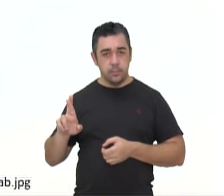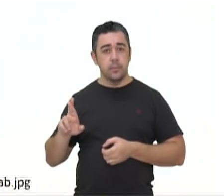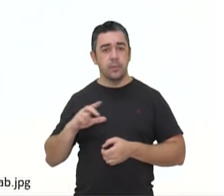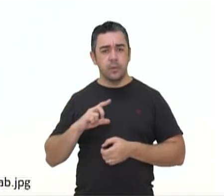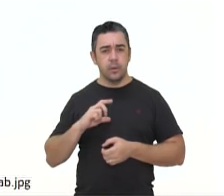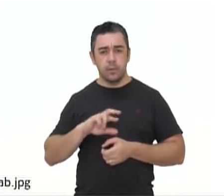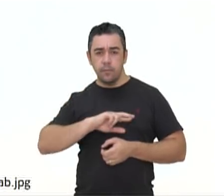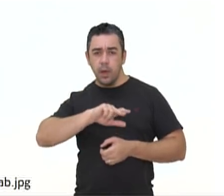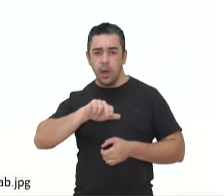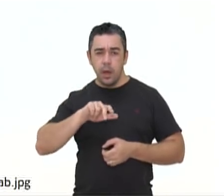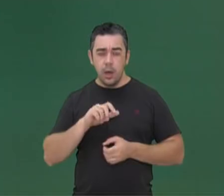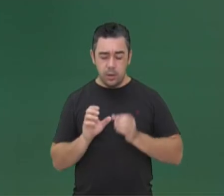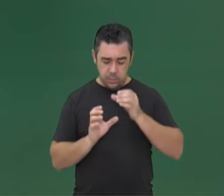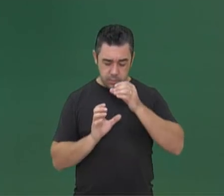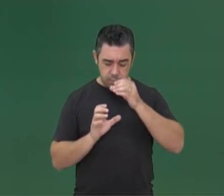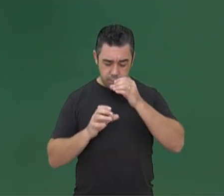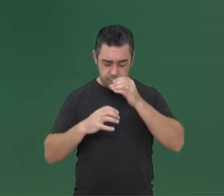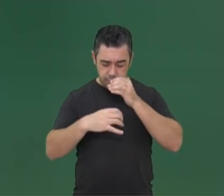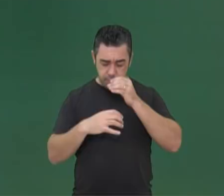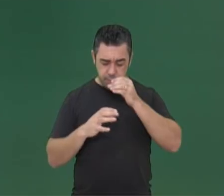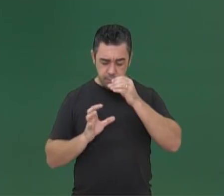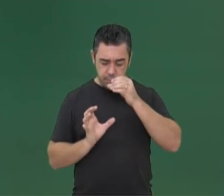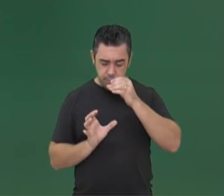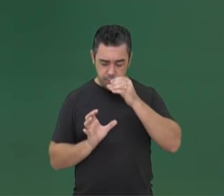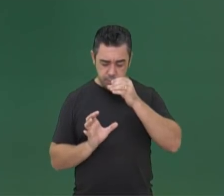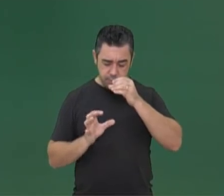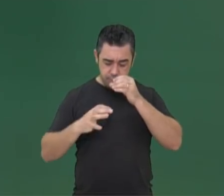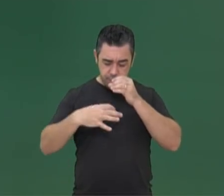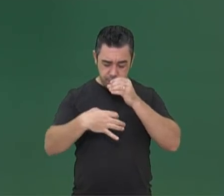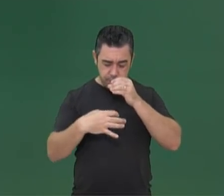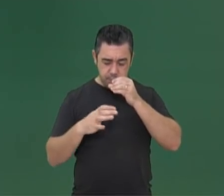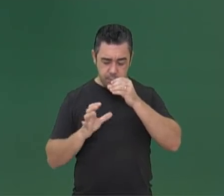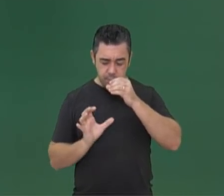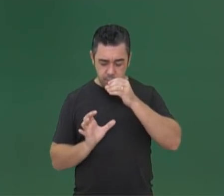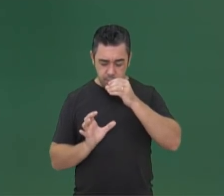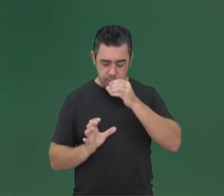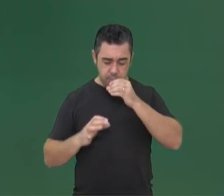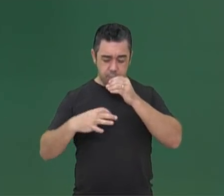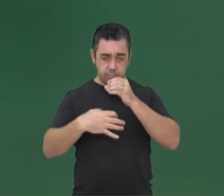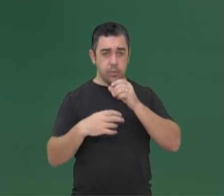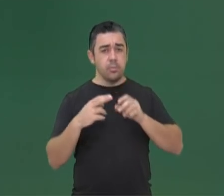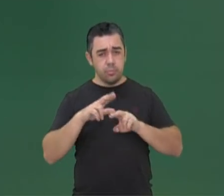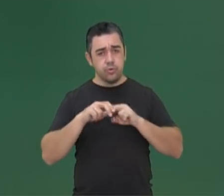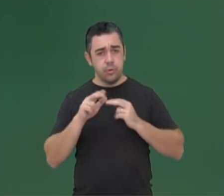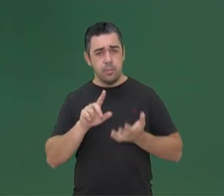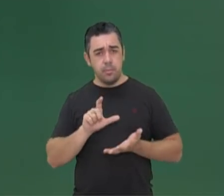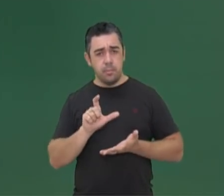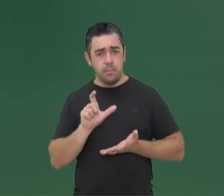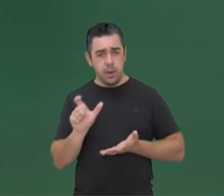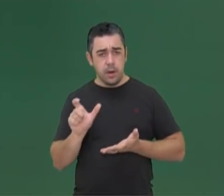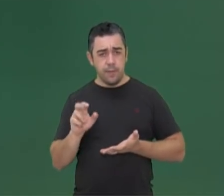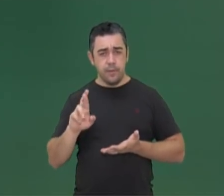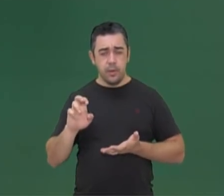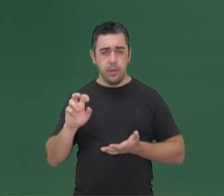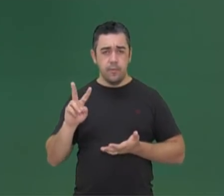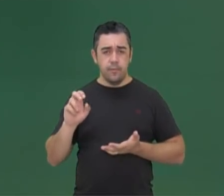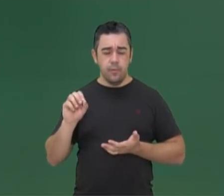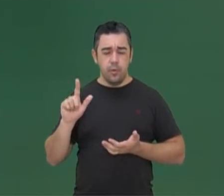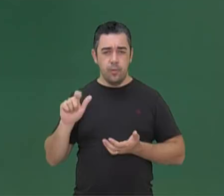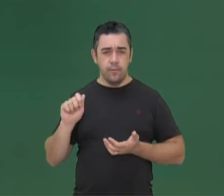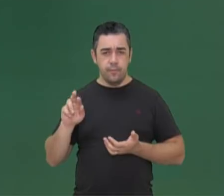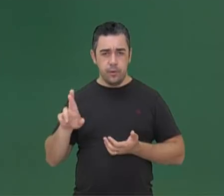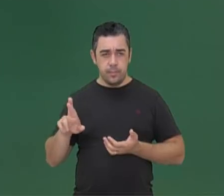aonde eu posso girar essas lentes, por isso que a palavra revólver. Na terceira, eu tenho uma parte